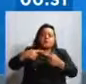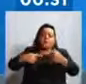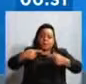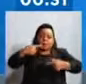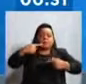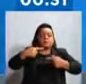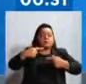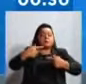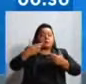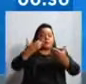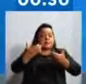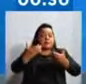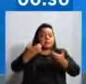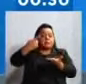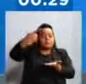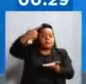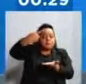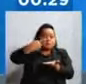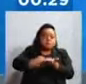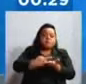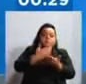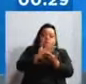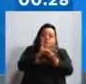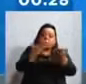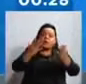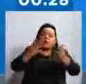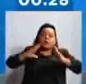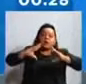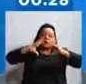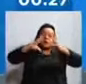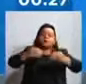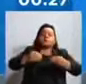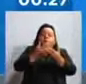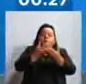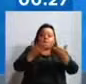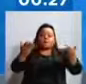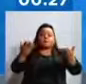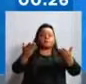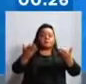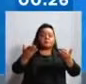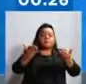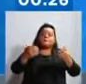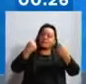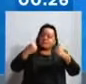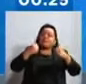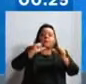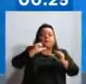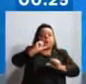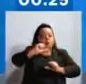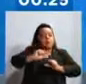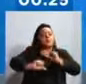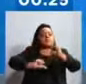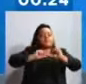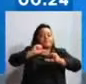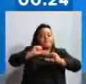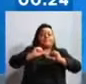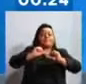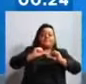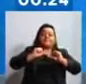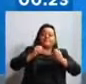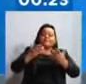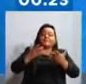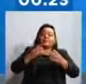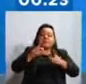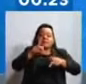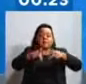confirmar com todos vocês que há uma necessidade de mudança. Há uma necessidade que a nossa